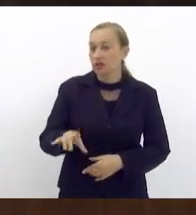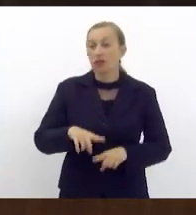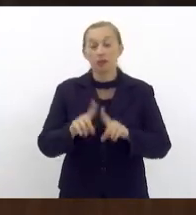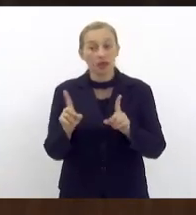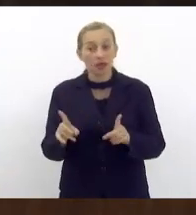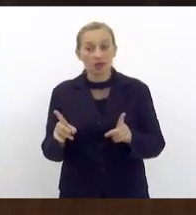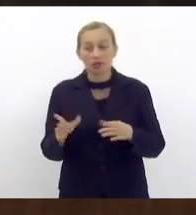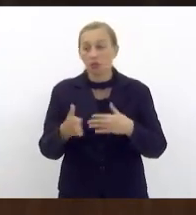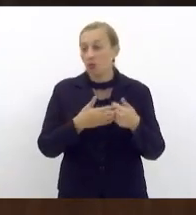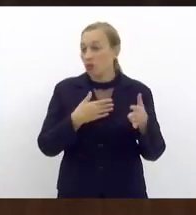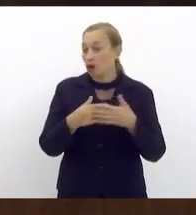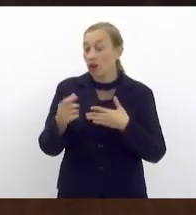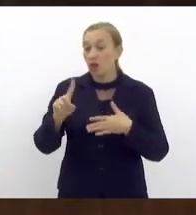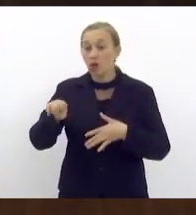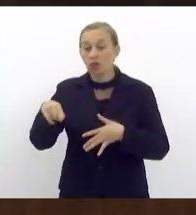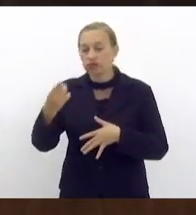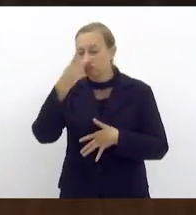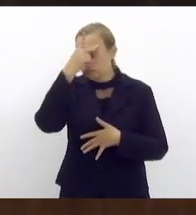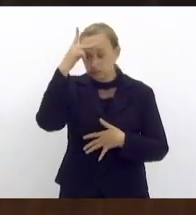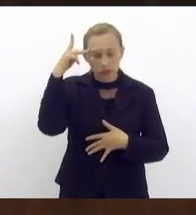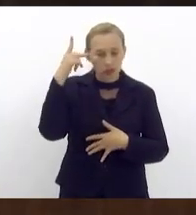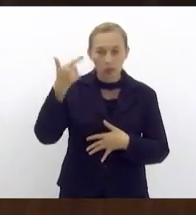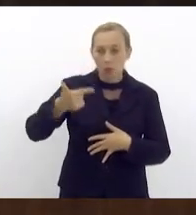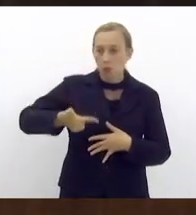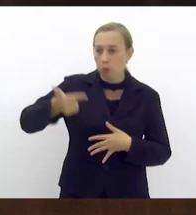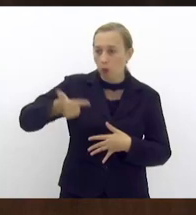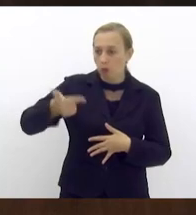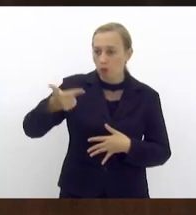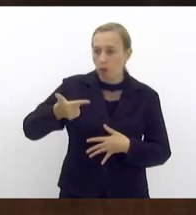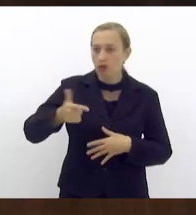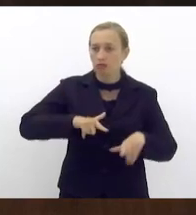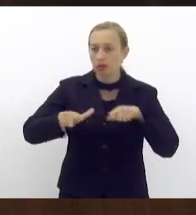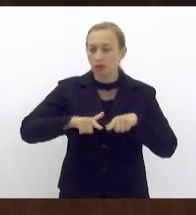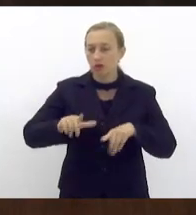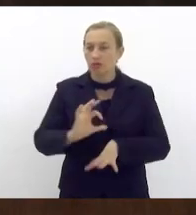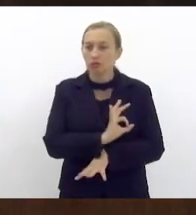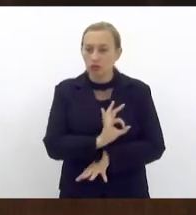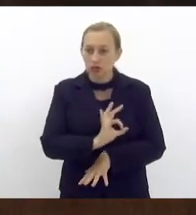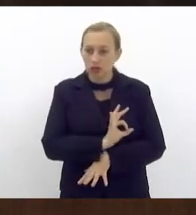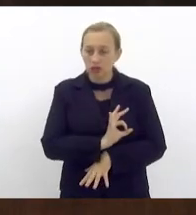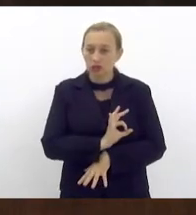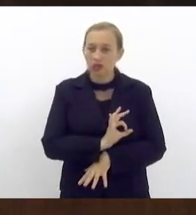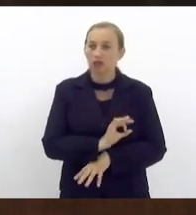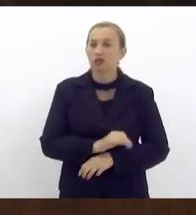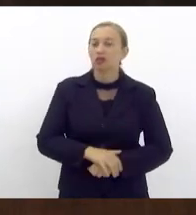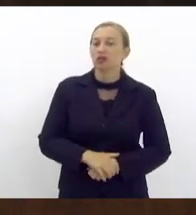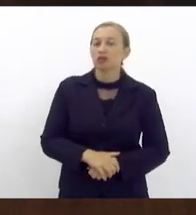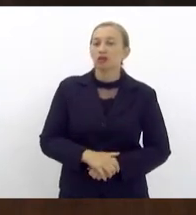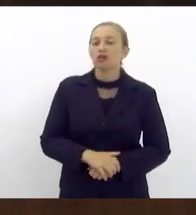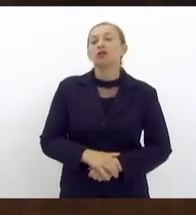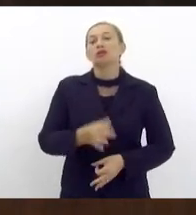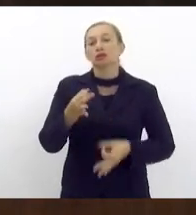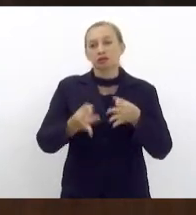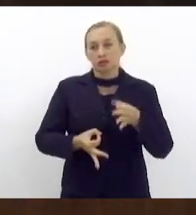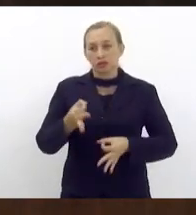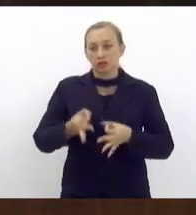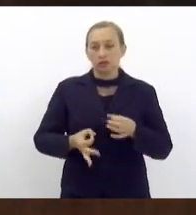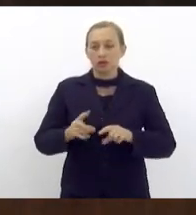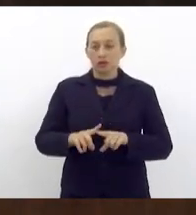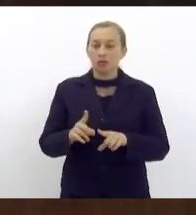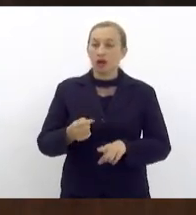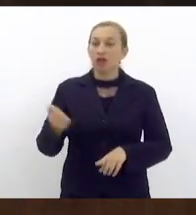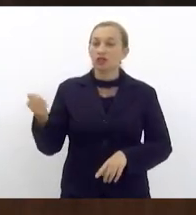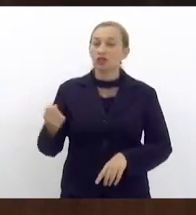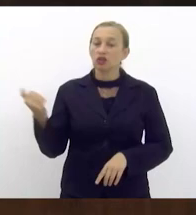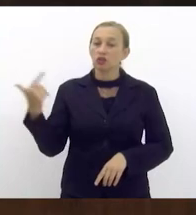mas como qualquer pessoa baleada em uma ação policial abre-se um precedente de Justiça mas mais que